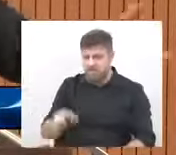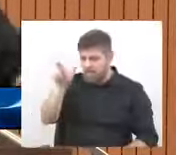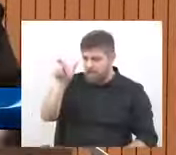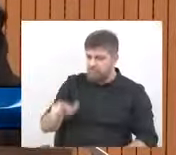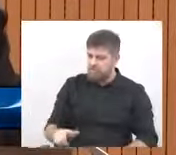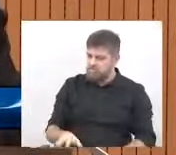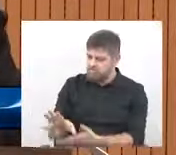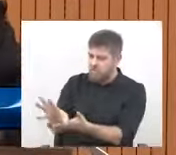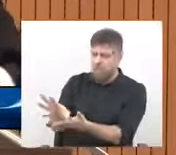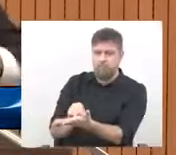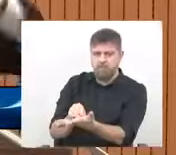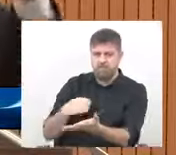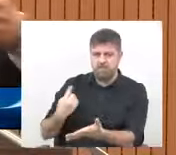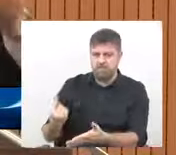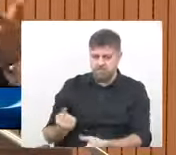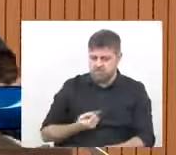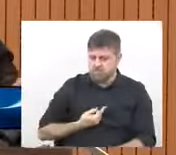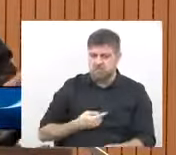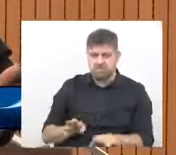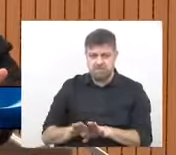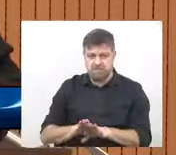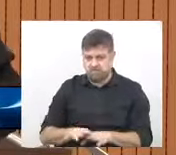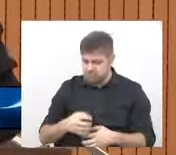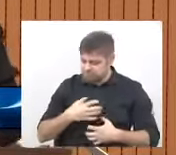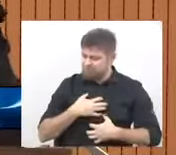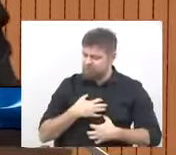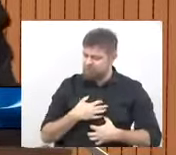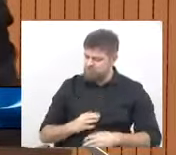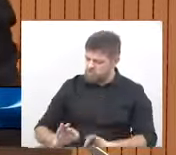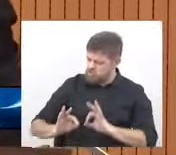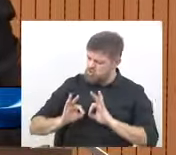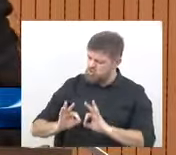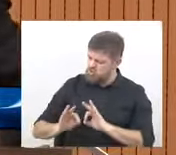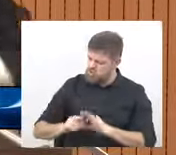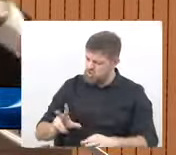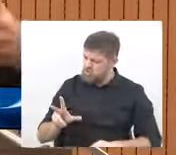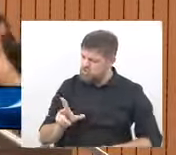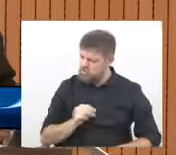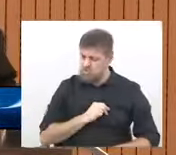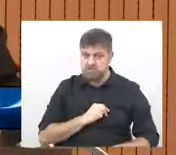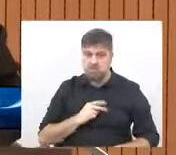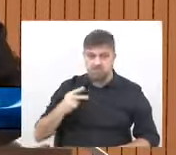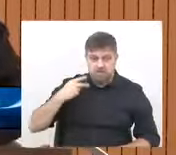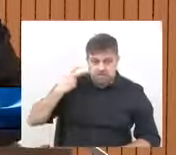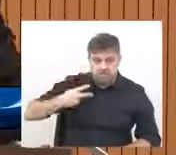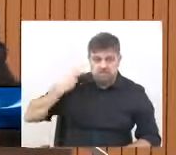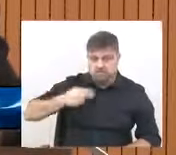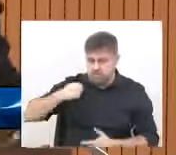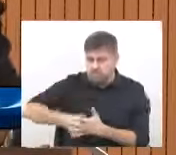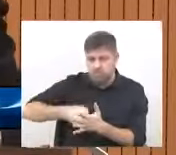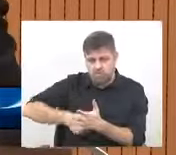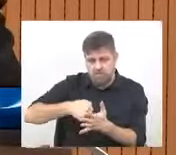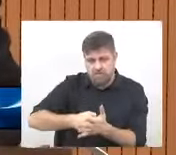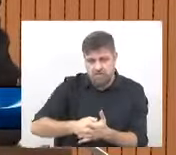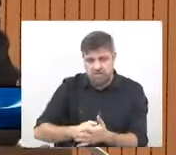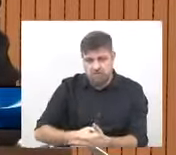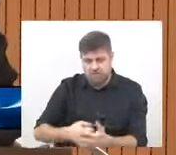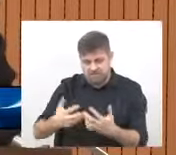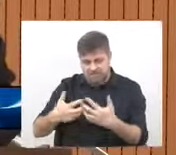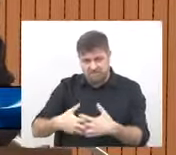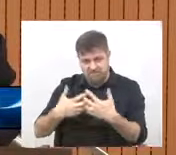para outras pessoas, exemplos inspiradores, e os vereadores lutaram para que,